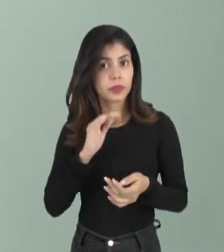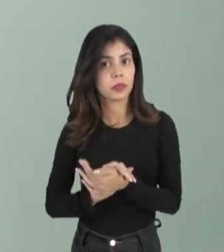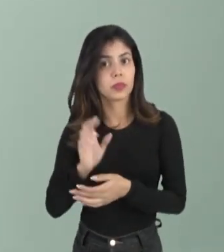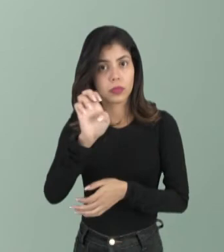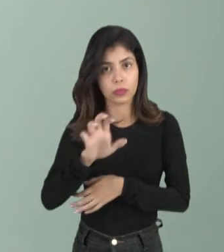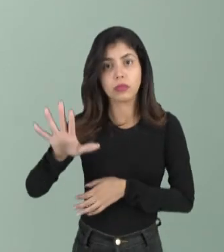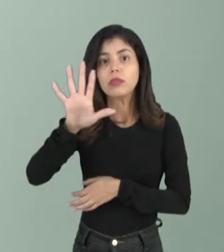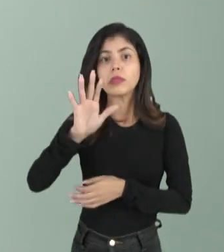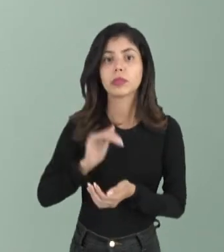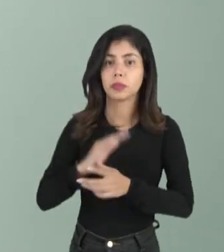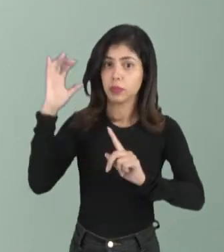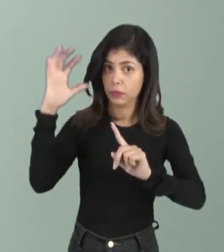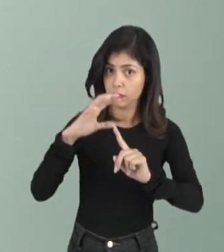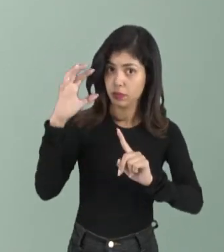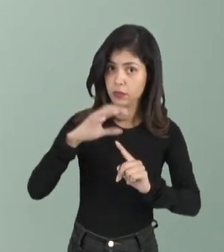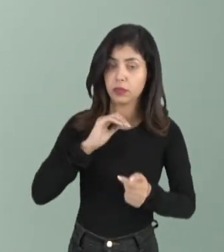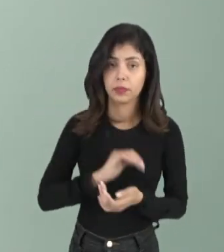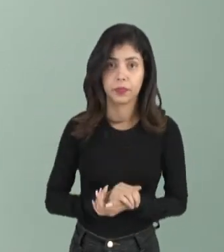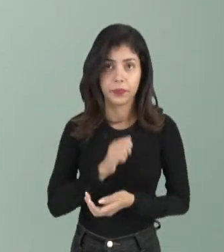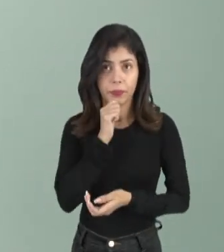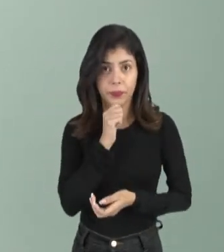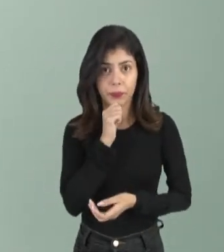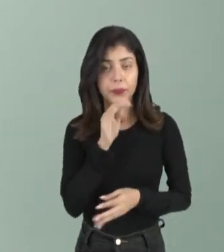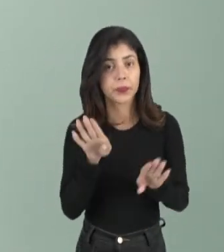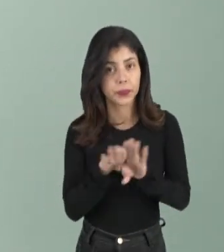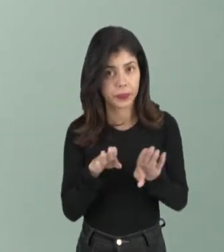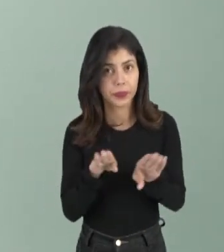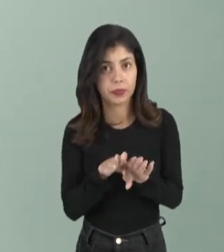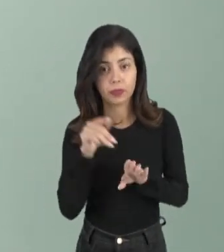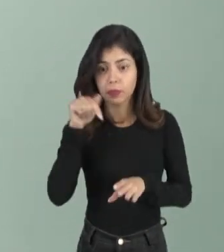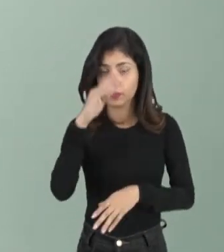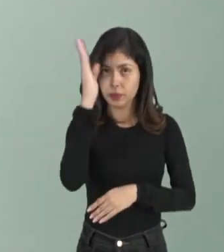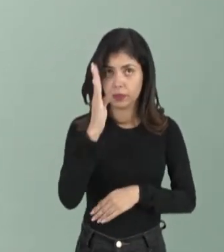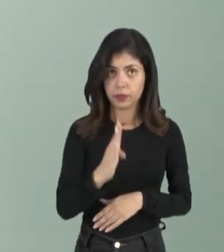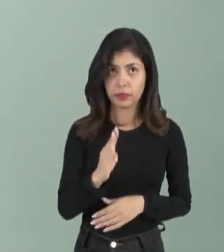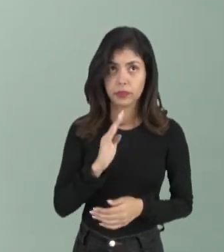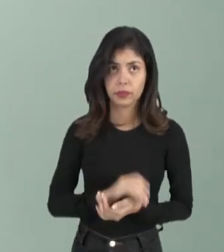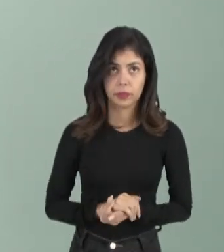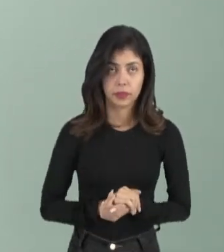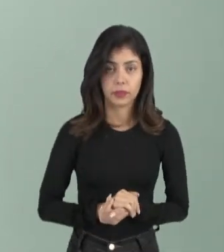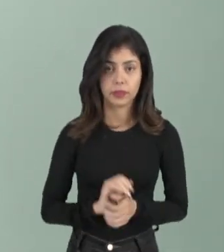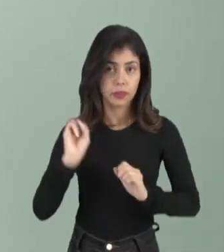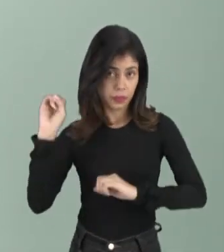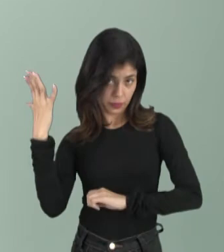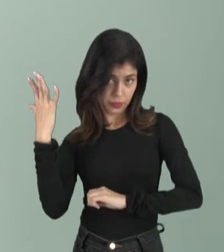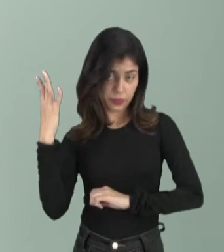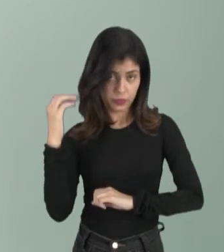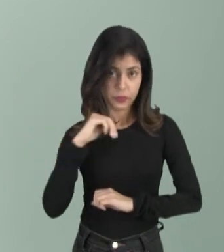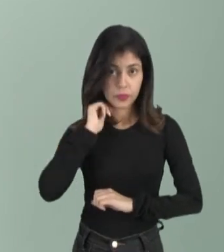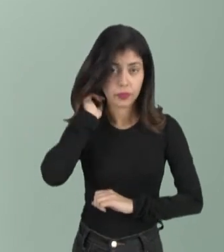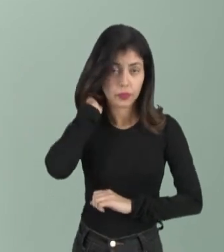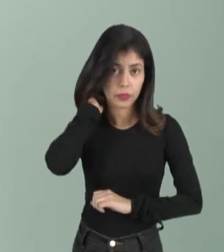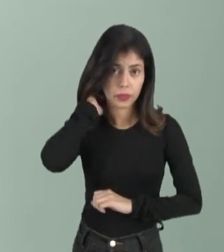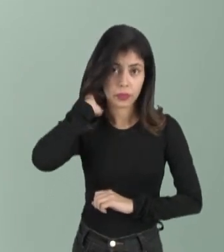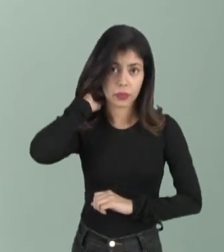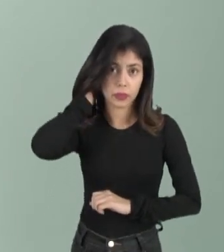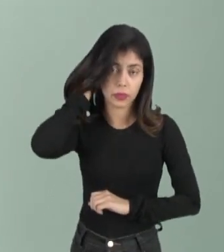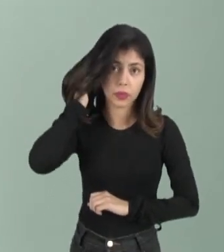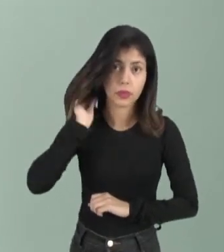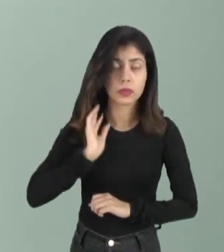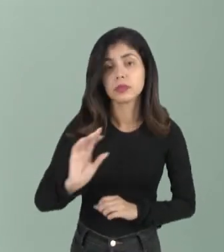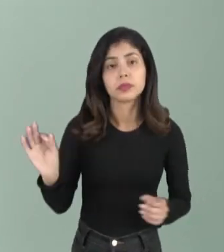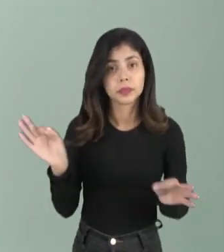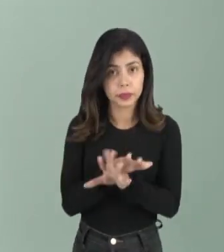europeus eles influenciam né também aqui no Brasil né que acontece nessa época